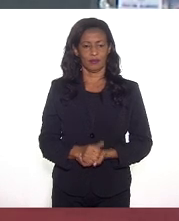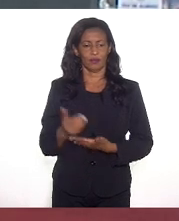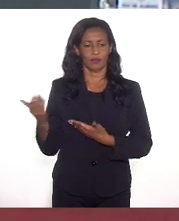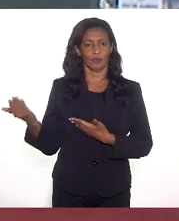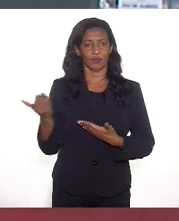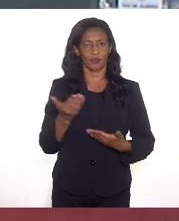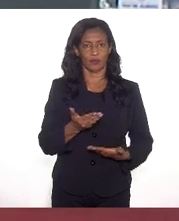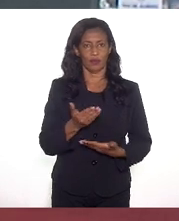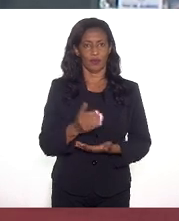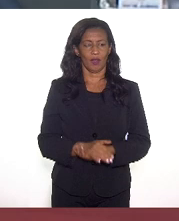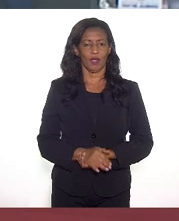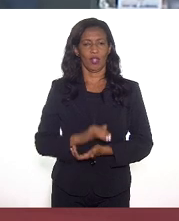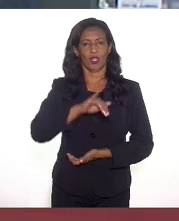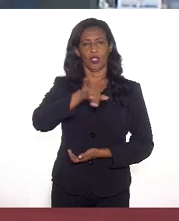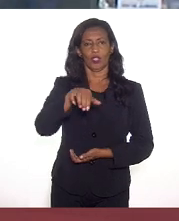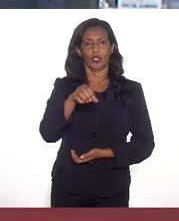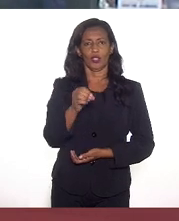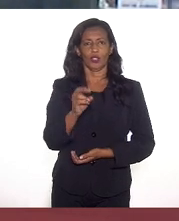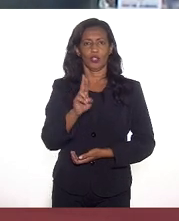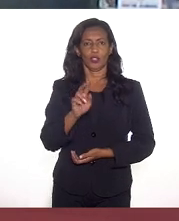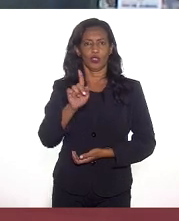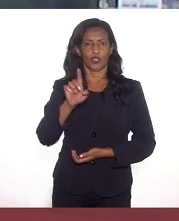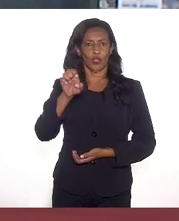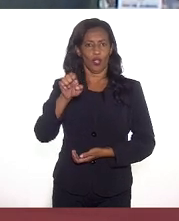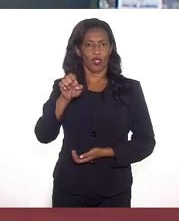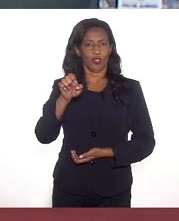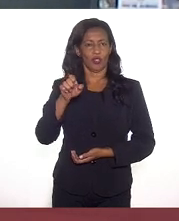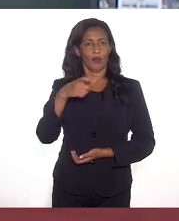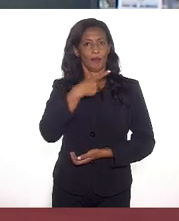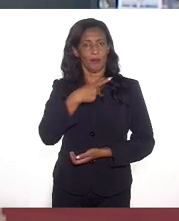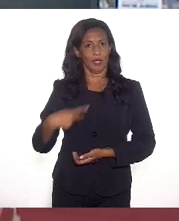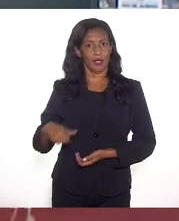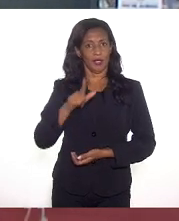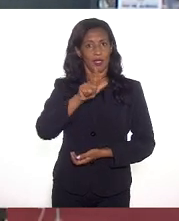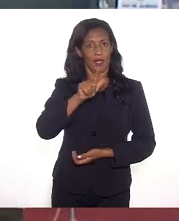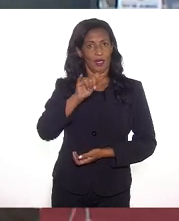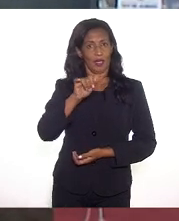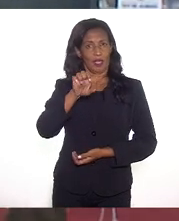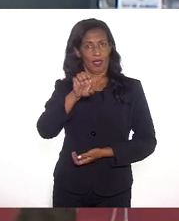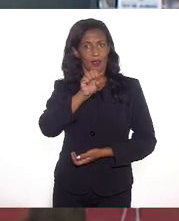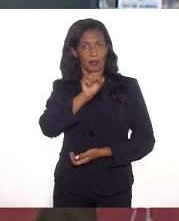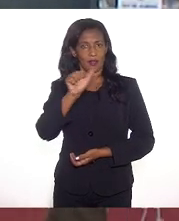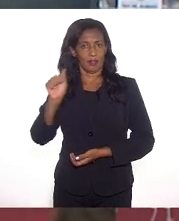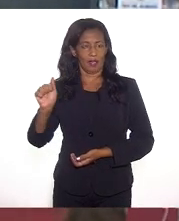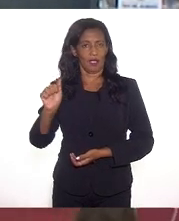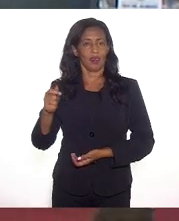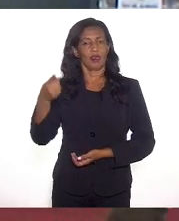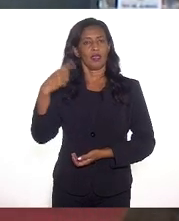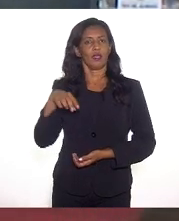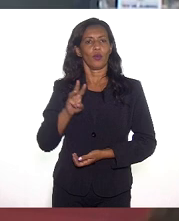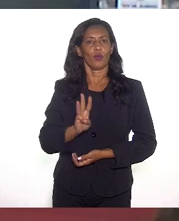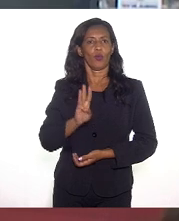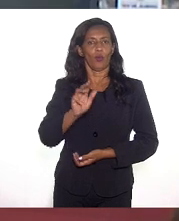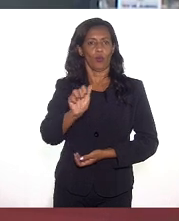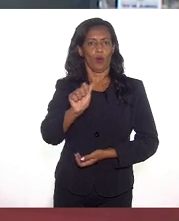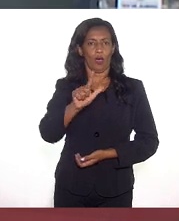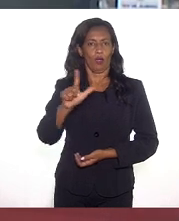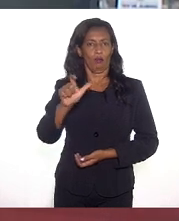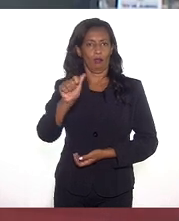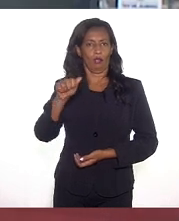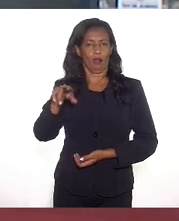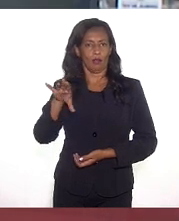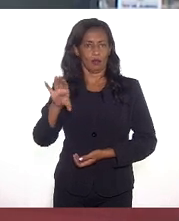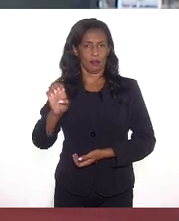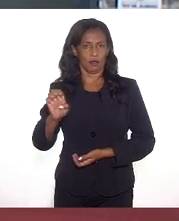Convidamos o senhor Jorge Perigueiro, presidente da Aliança, e o senhor Wallace Magalhães, Wallace